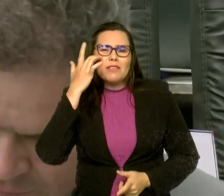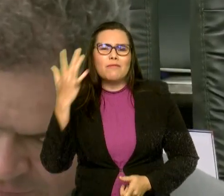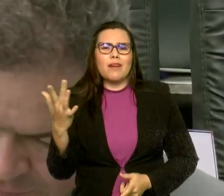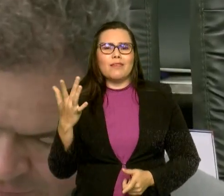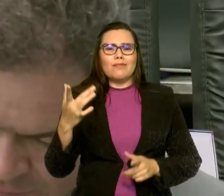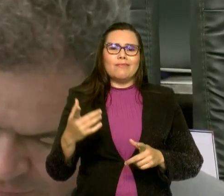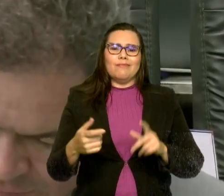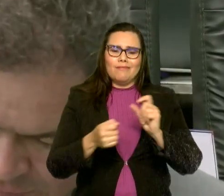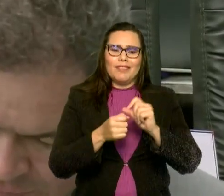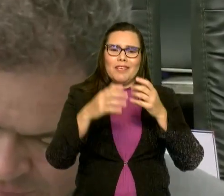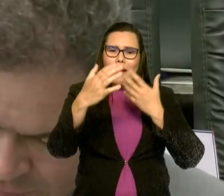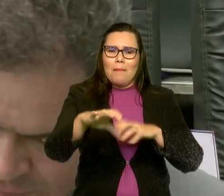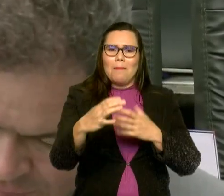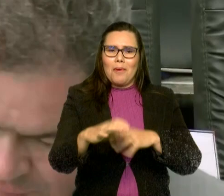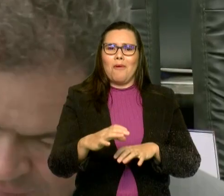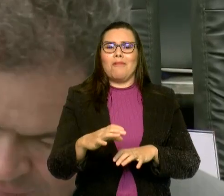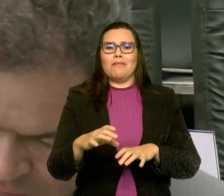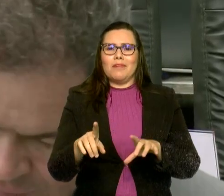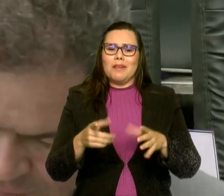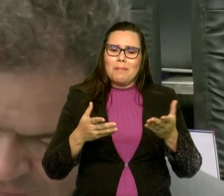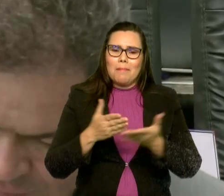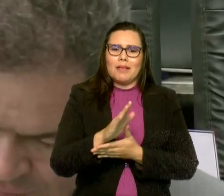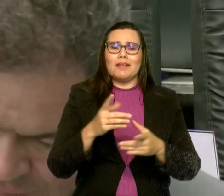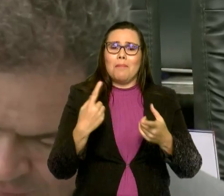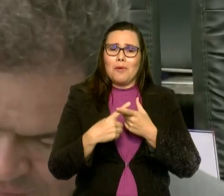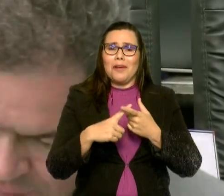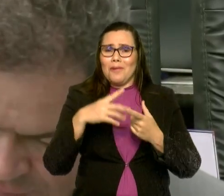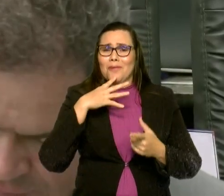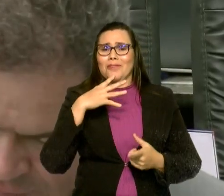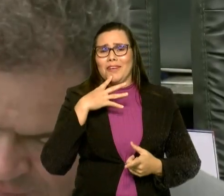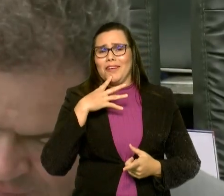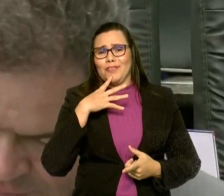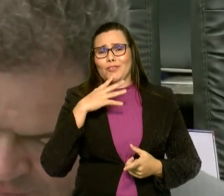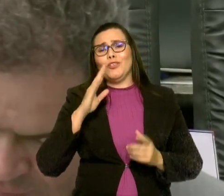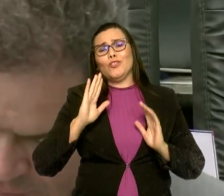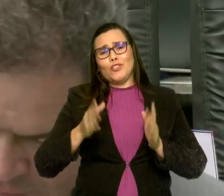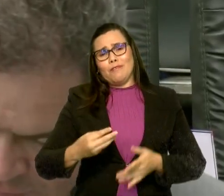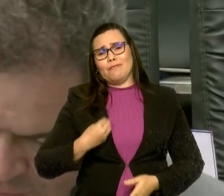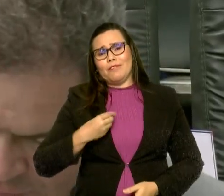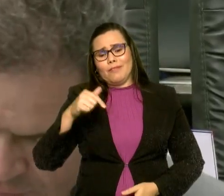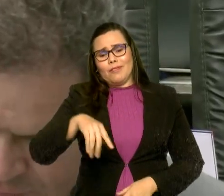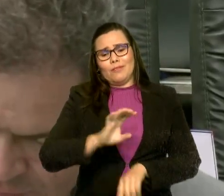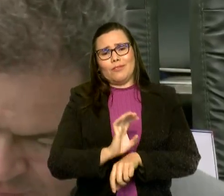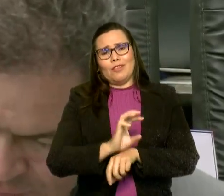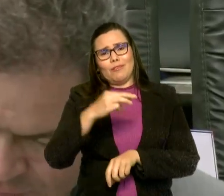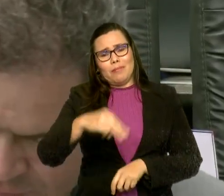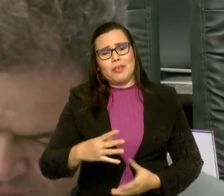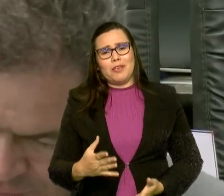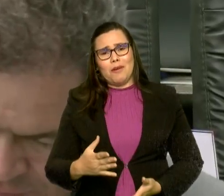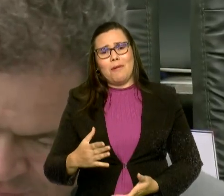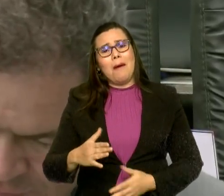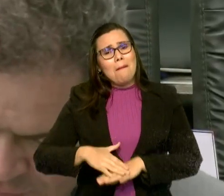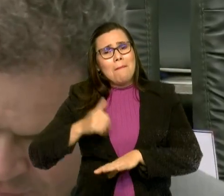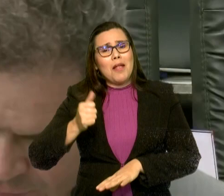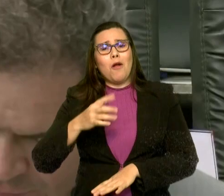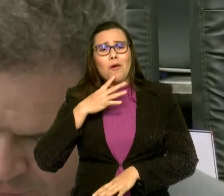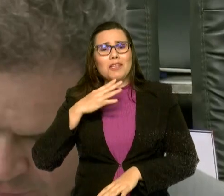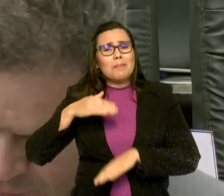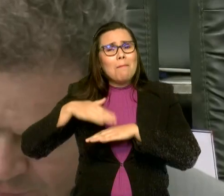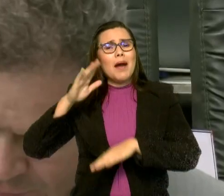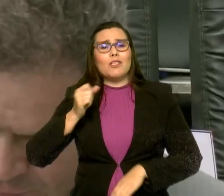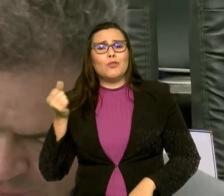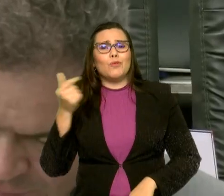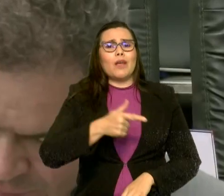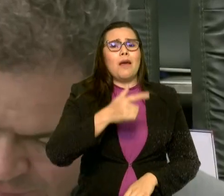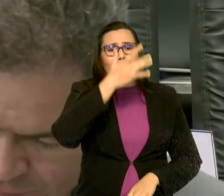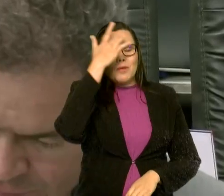maior com relação a esses temas. Então, parabéns por essa iniciativa e parabéns também por colocá-la em pauta nesse momento, que é extremamente